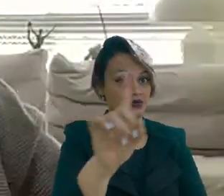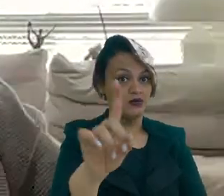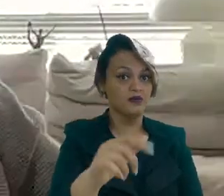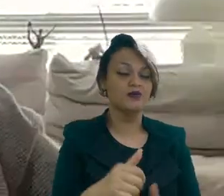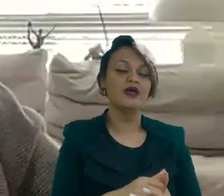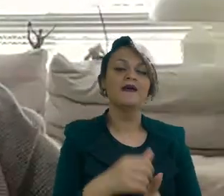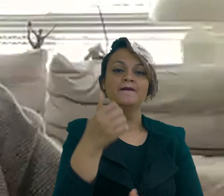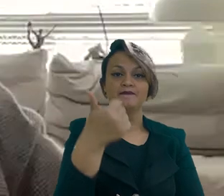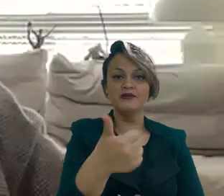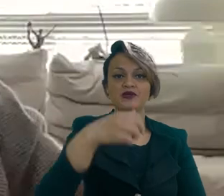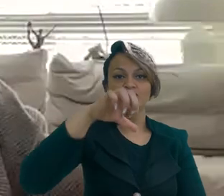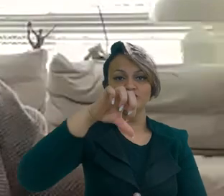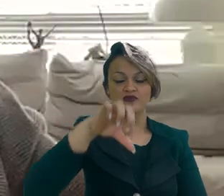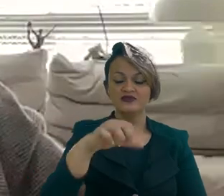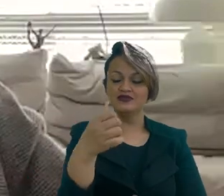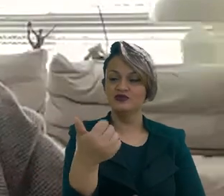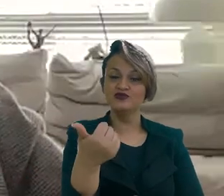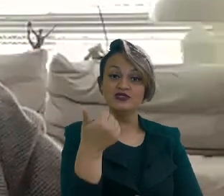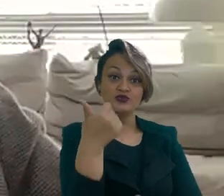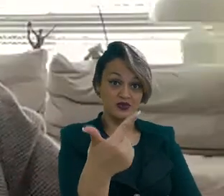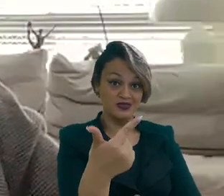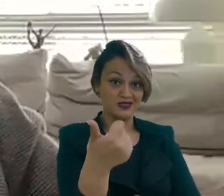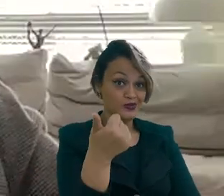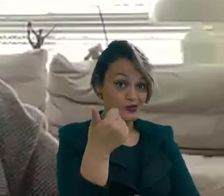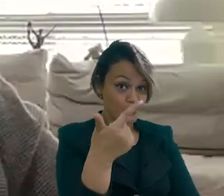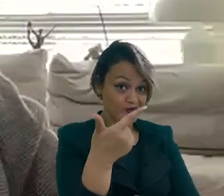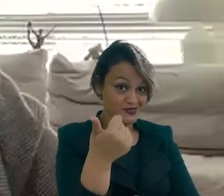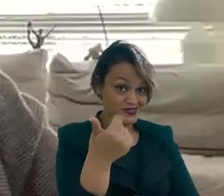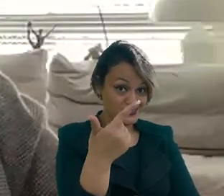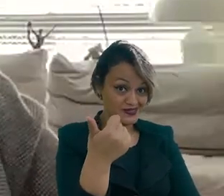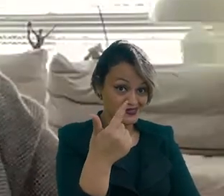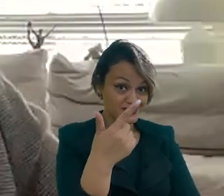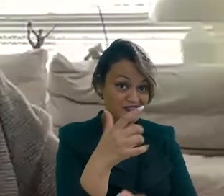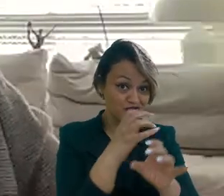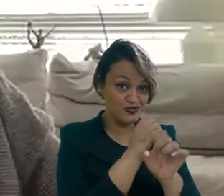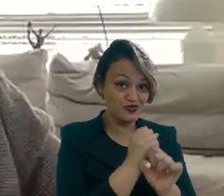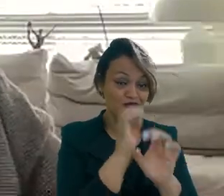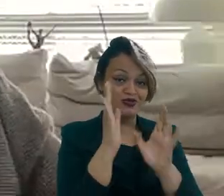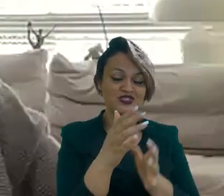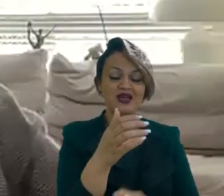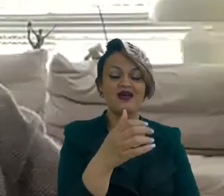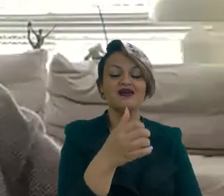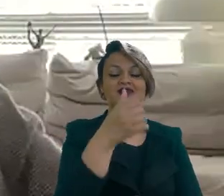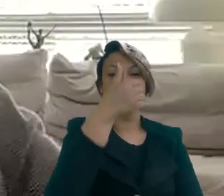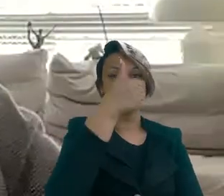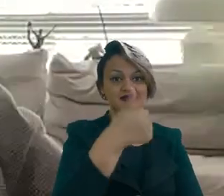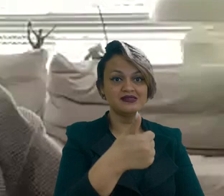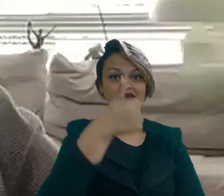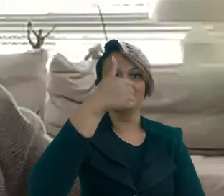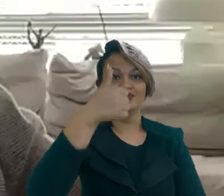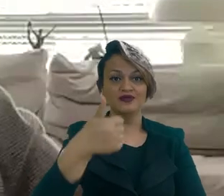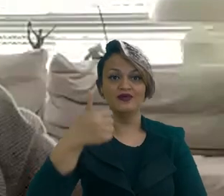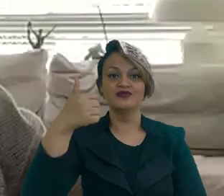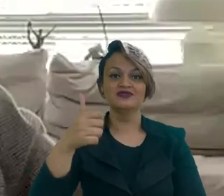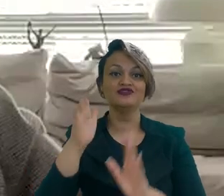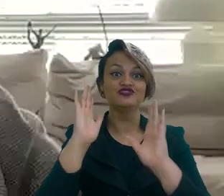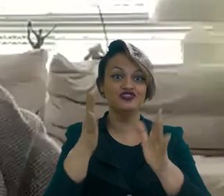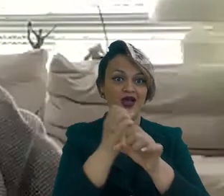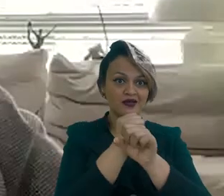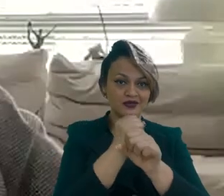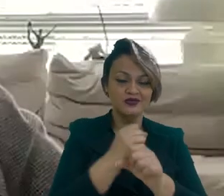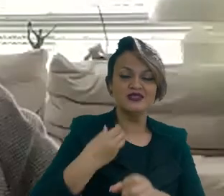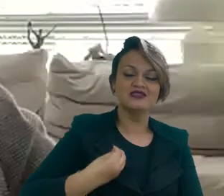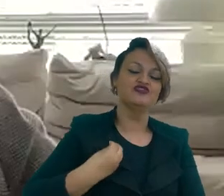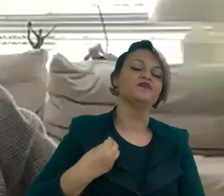não podem deixar de considerar em 1912 estamos a 111 anos desse